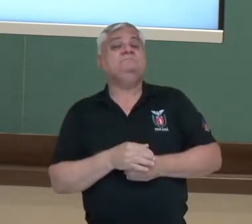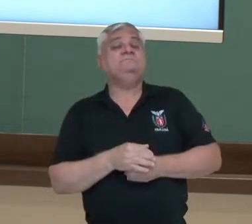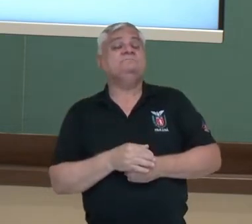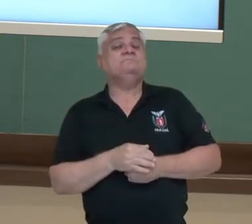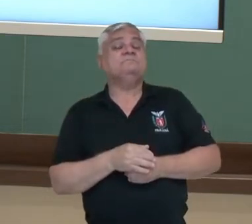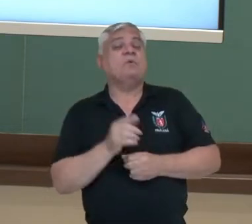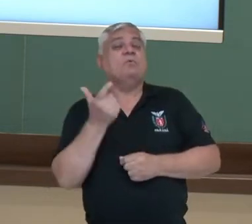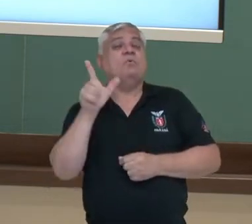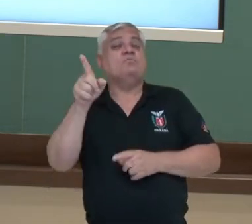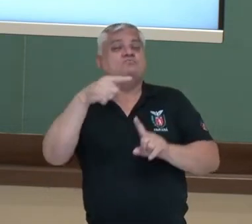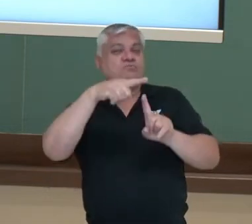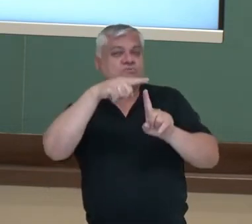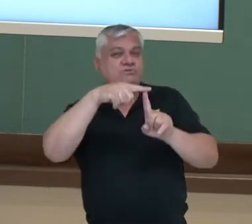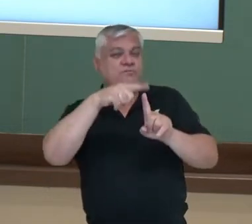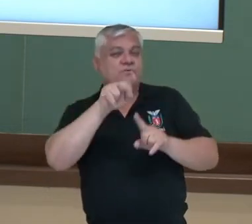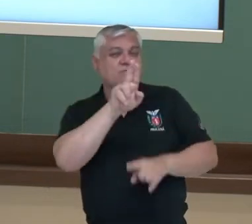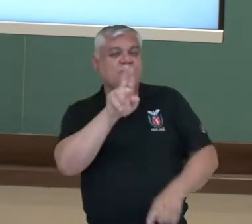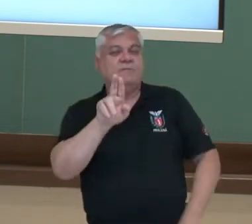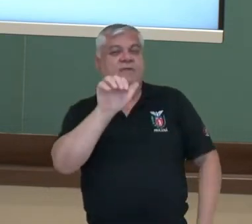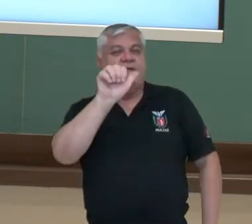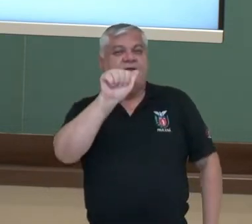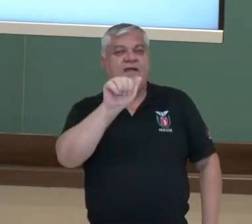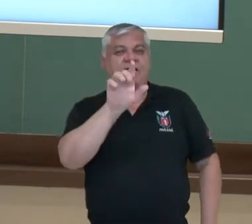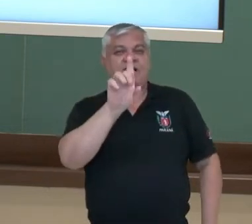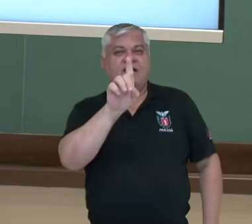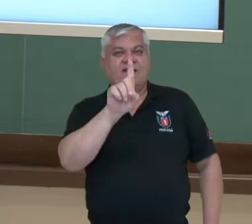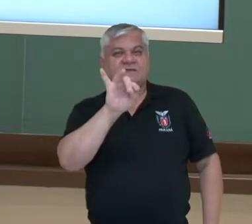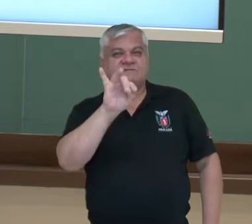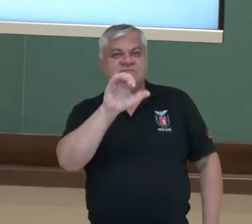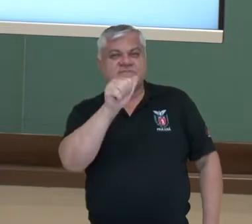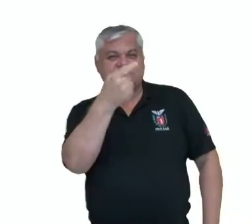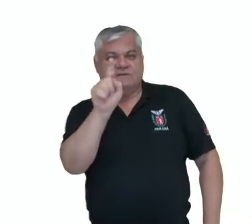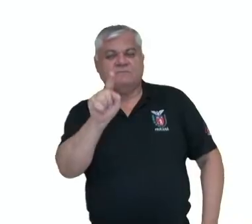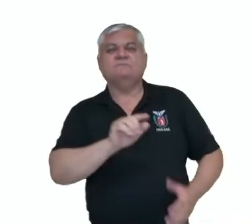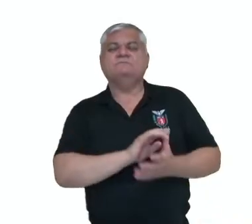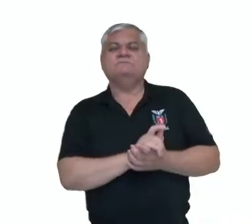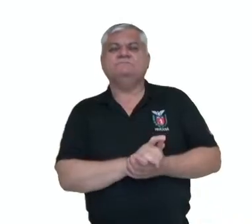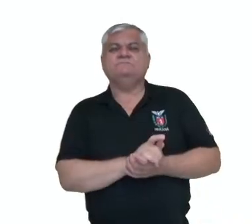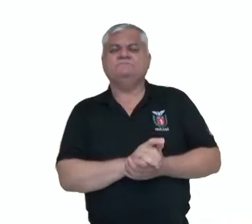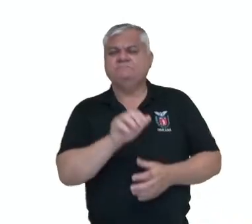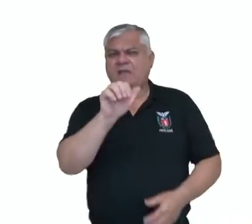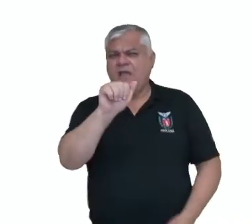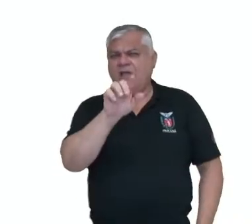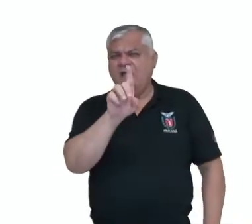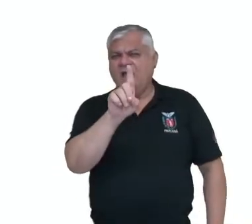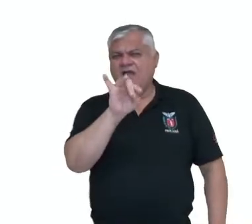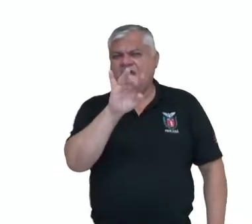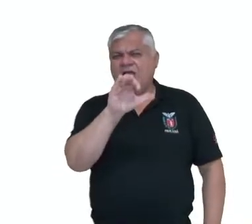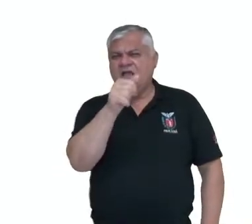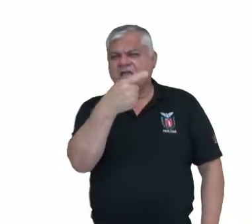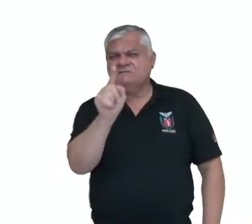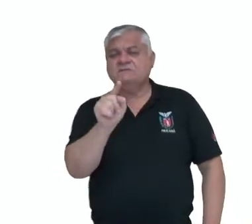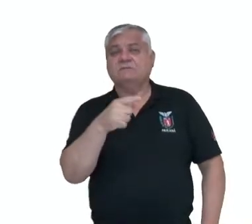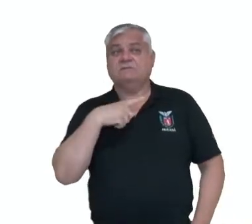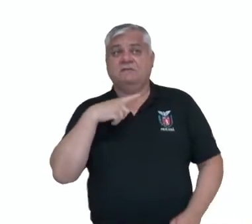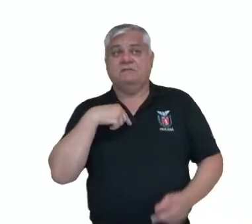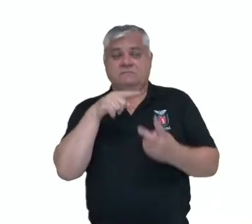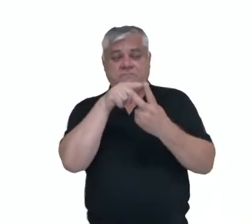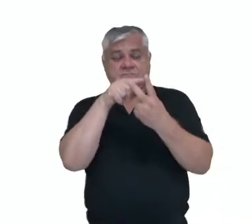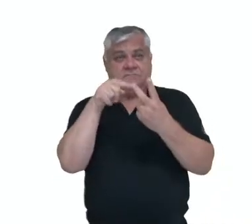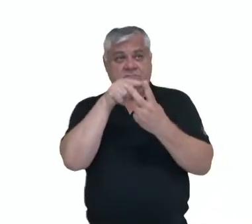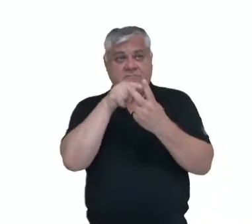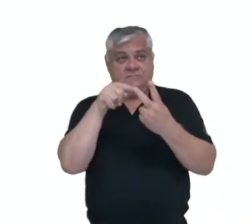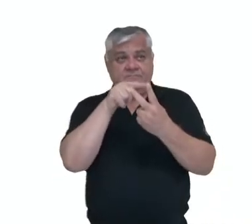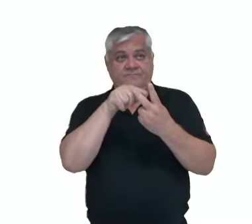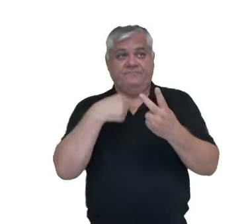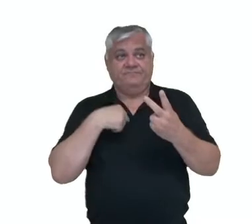tipo de reação química denominada reação química de adição. Observe Ó, observe, nós temos